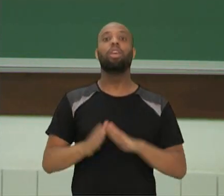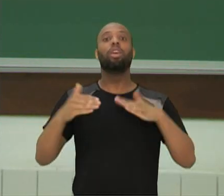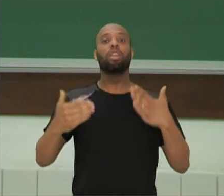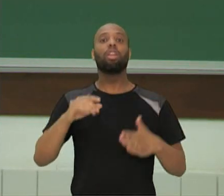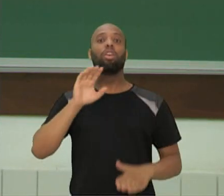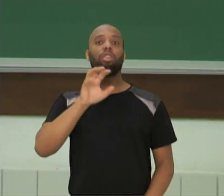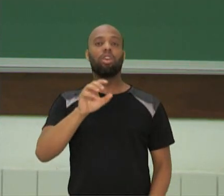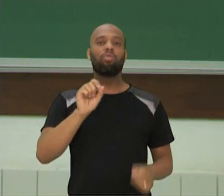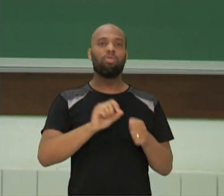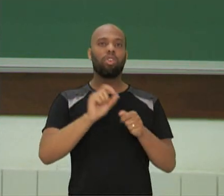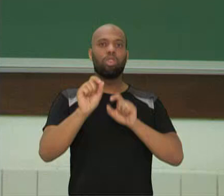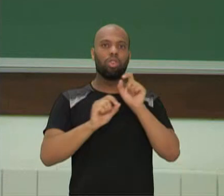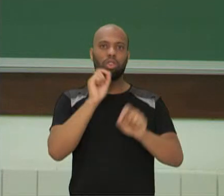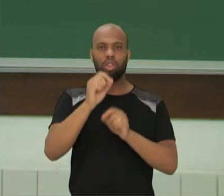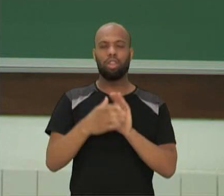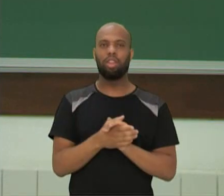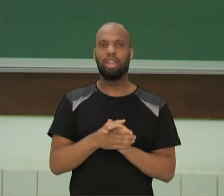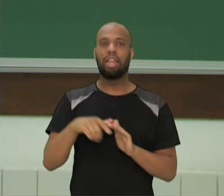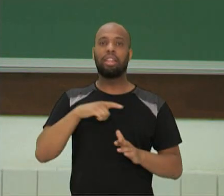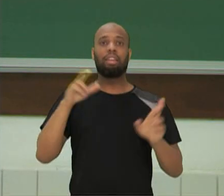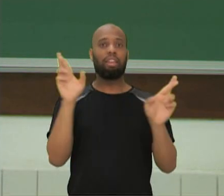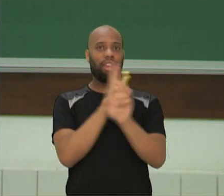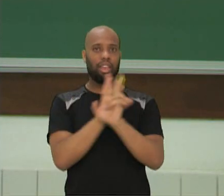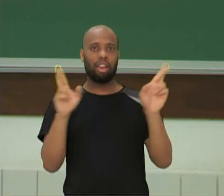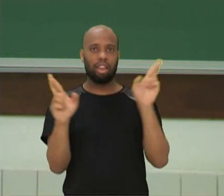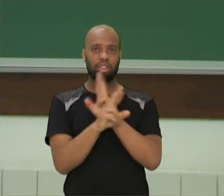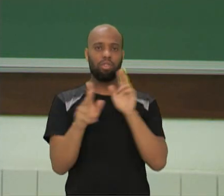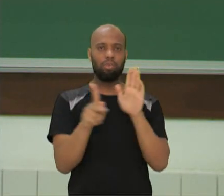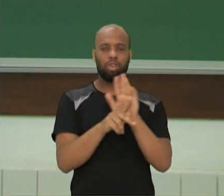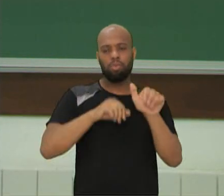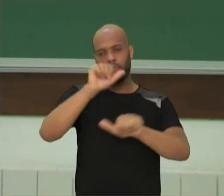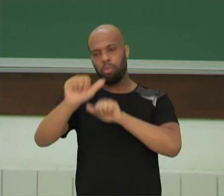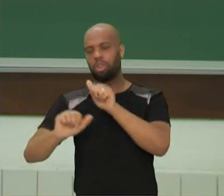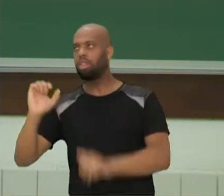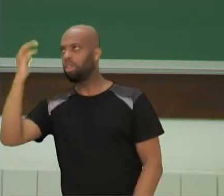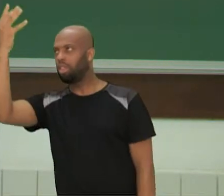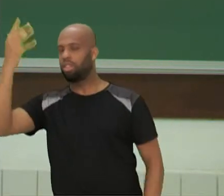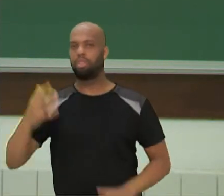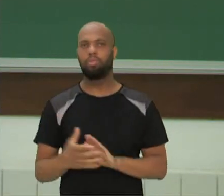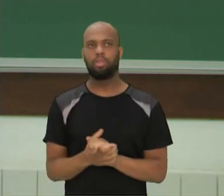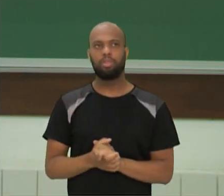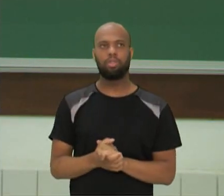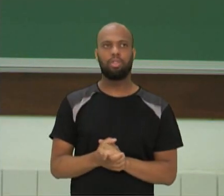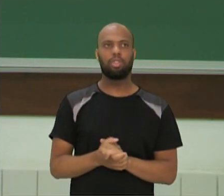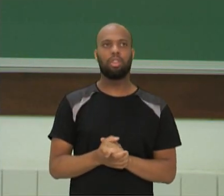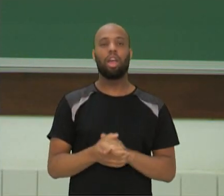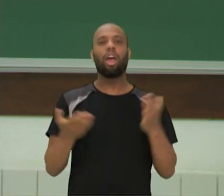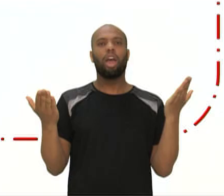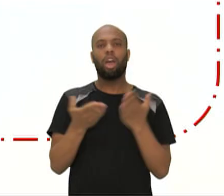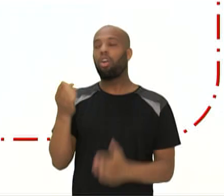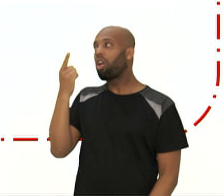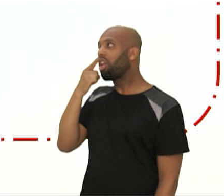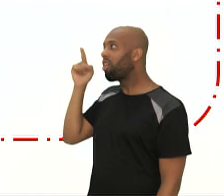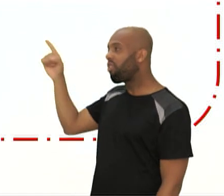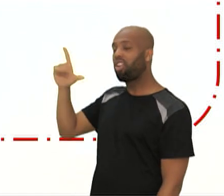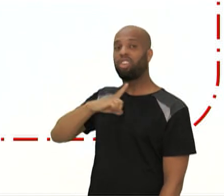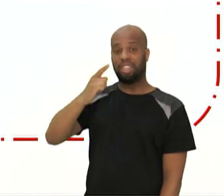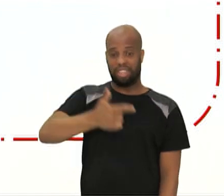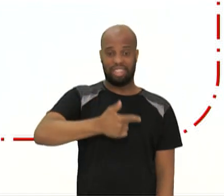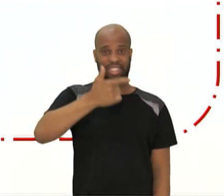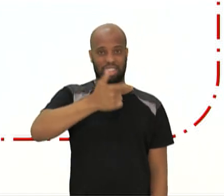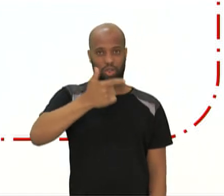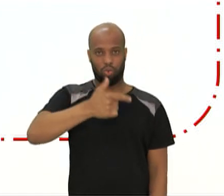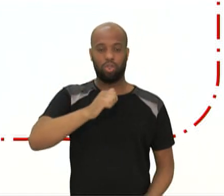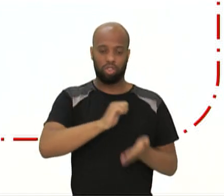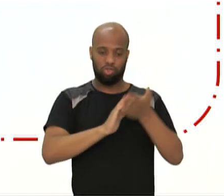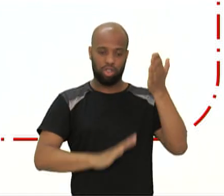isso também está relacionado a mudanças climáticas. Agora ali na tela para você a nossa segunda